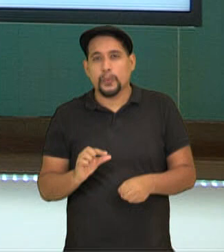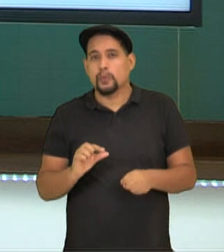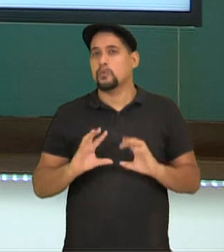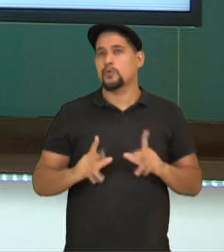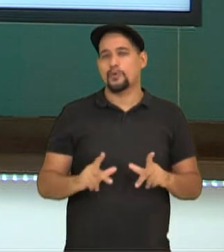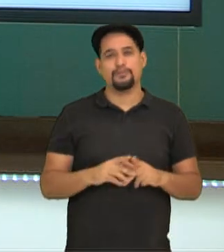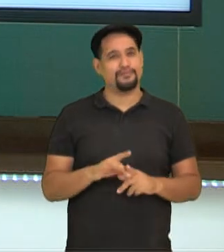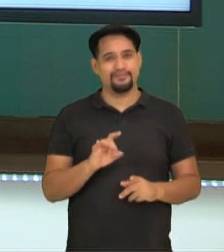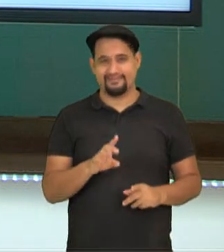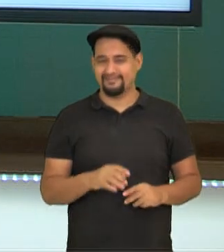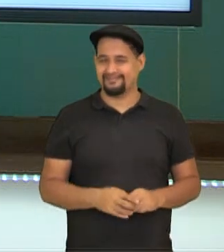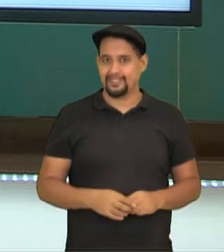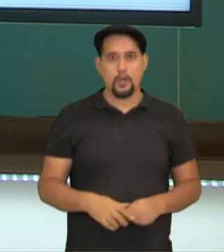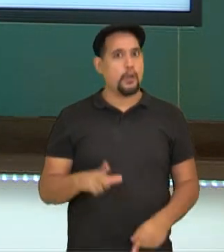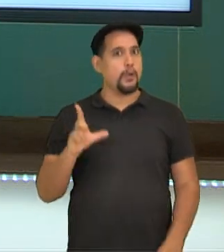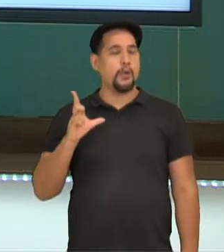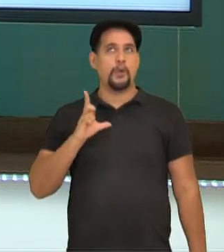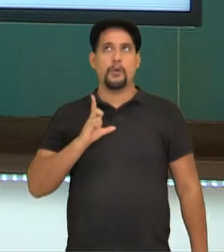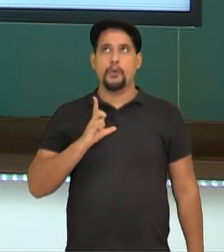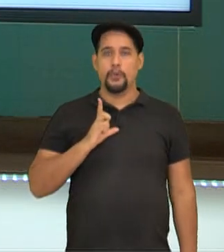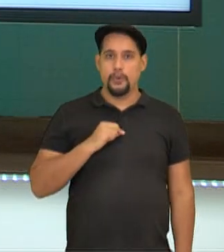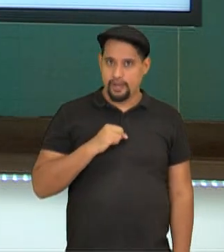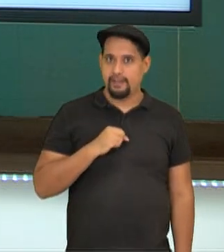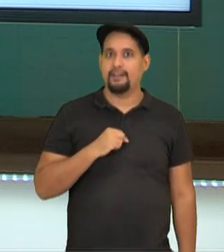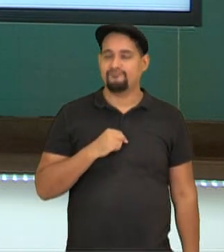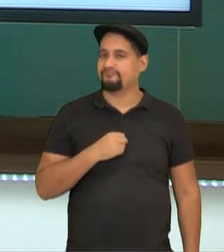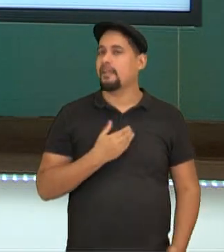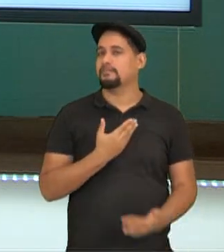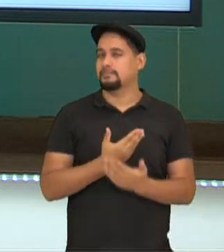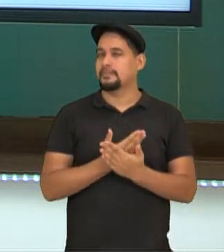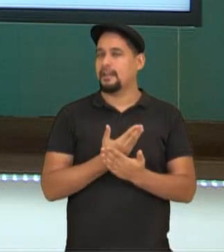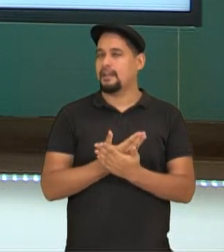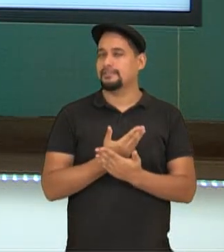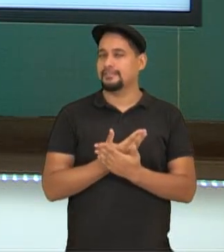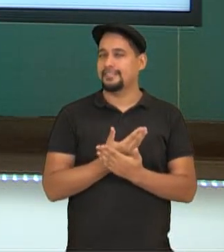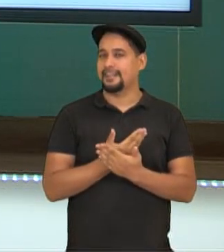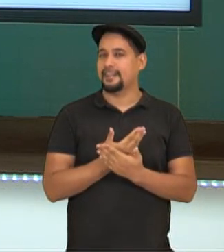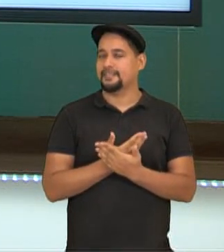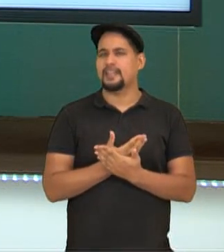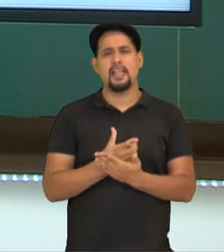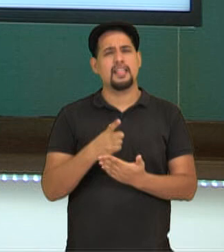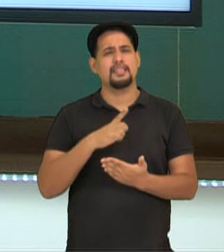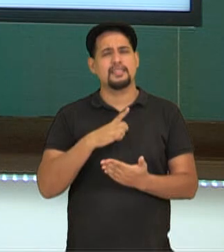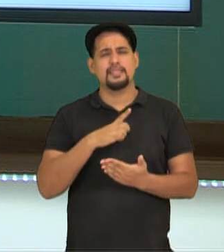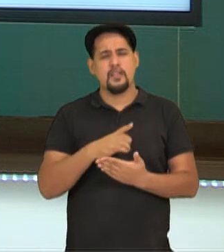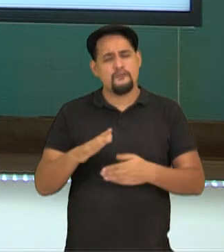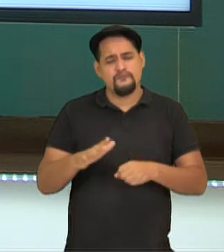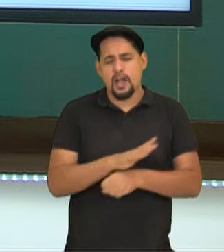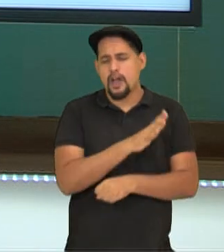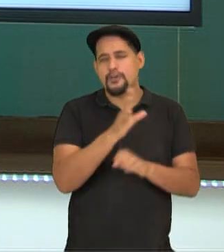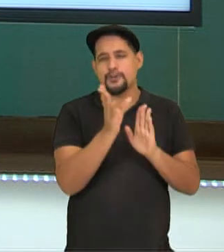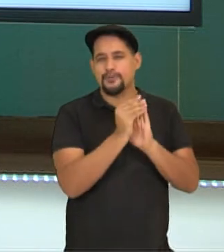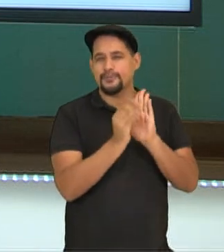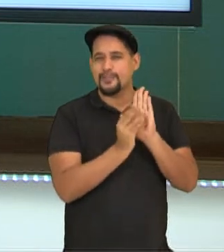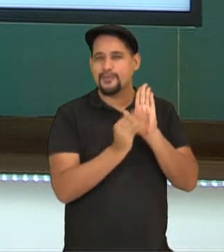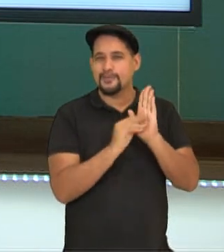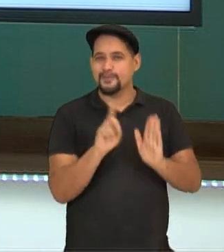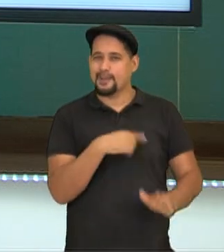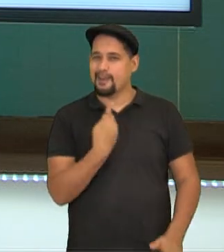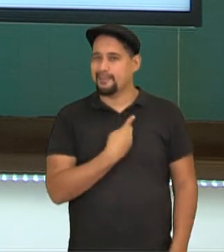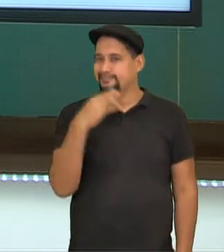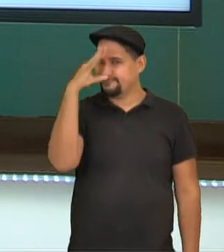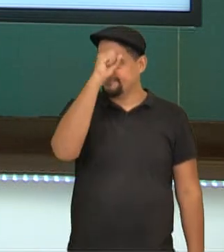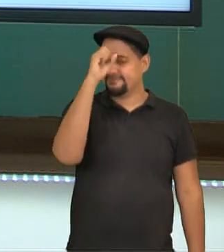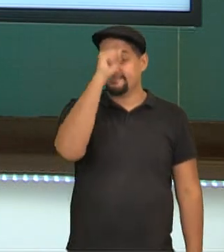É isso, né, moçadinha? Ufa! Essas aulas aqui tem bastante conteúdo para nós.